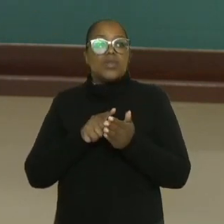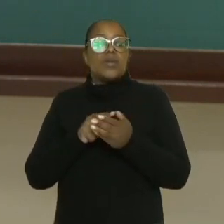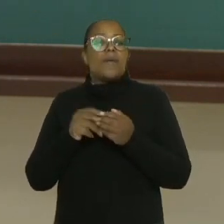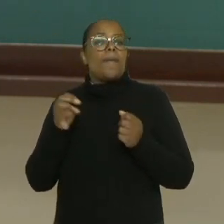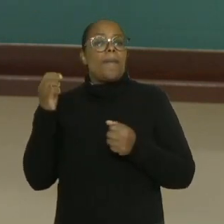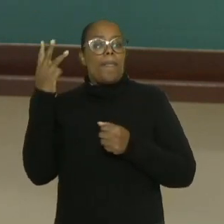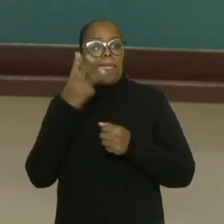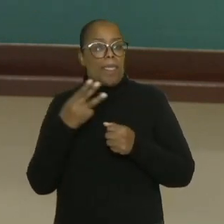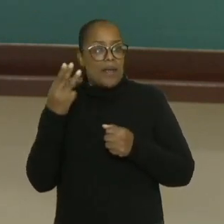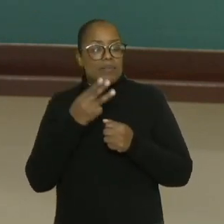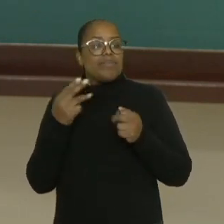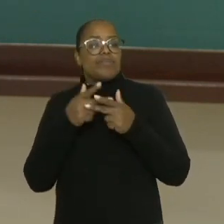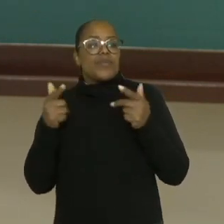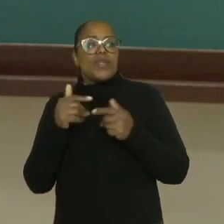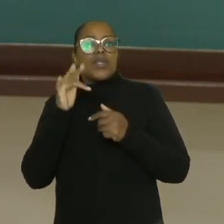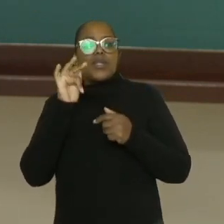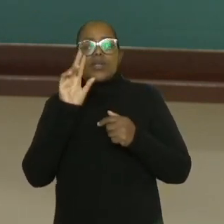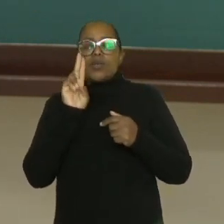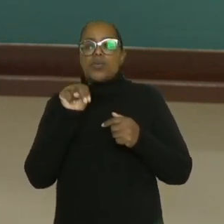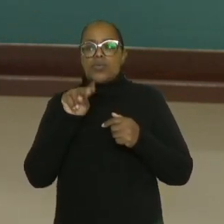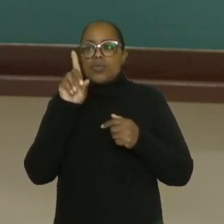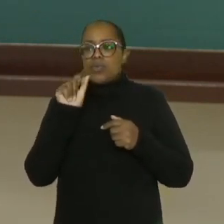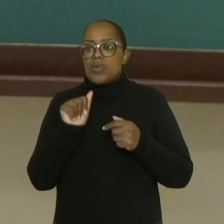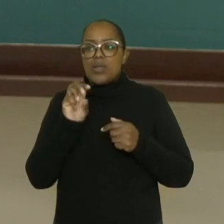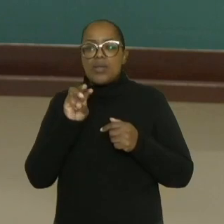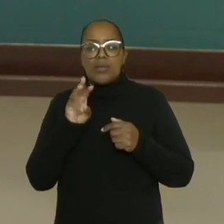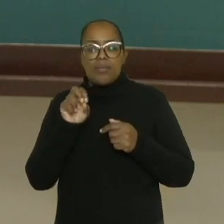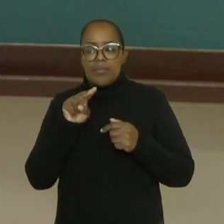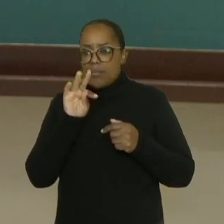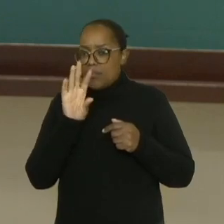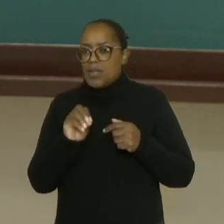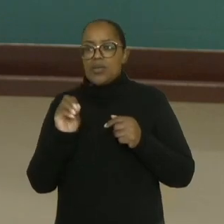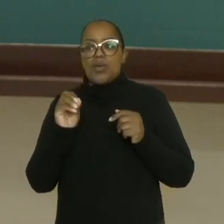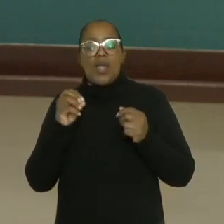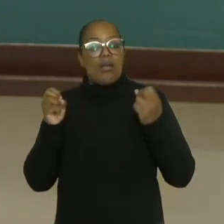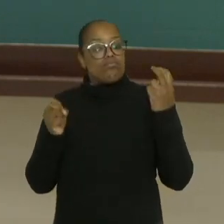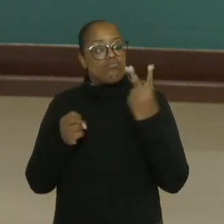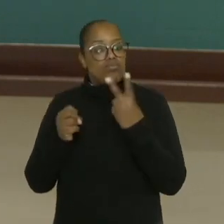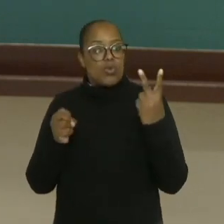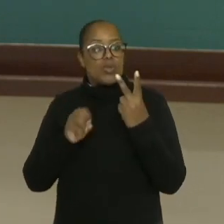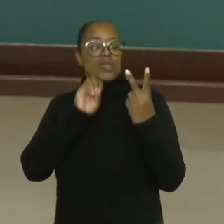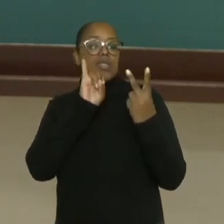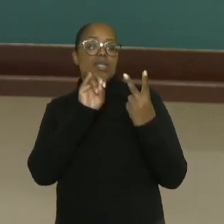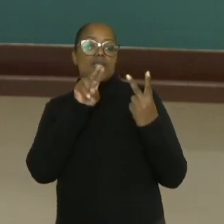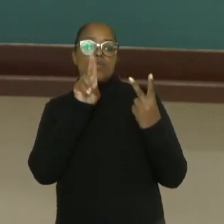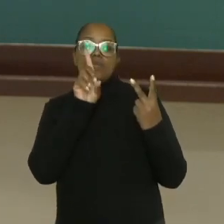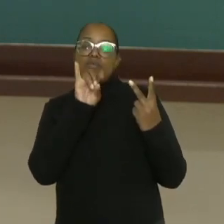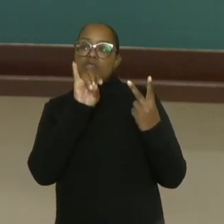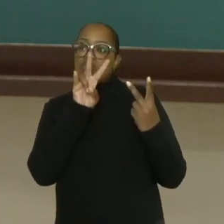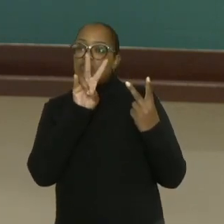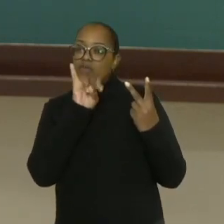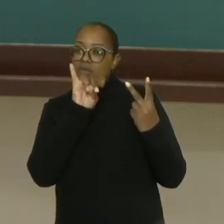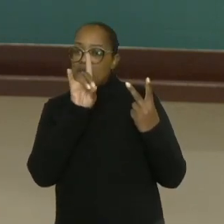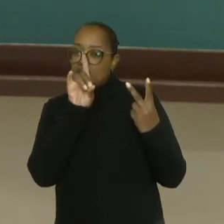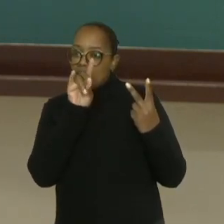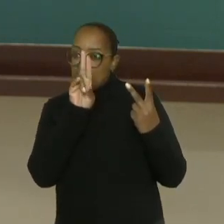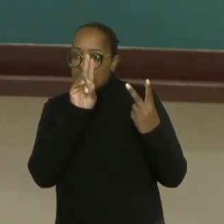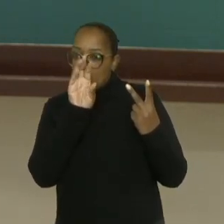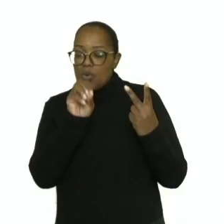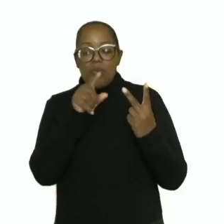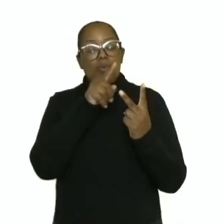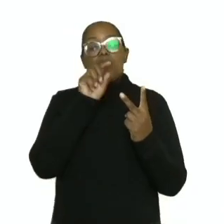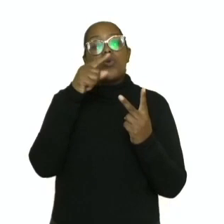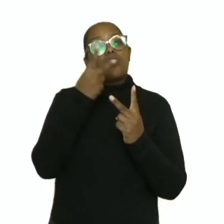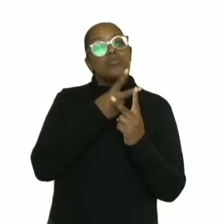Terceiro ponto em comum, o fundamento social da cidadania moderna é a dupla indivíduo-nação. O cidadão constitui-se como indivíduo